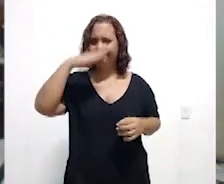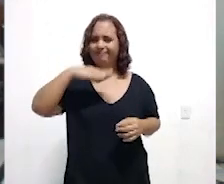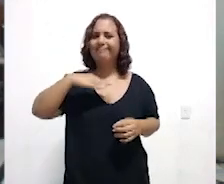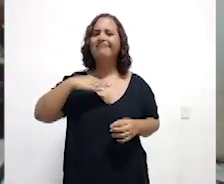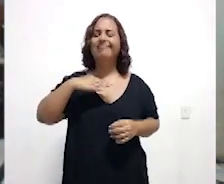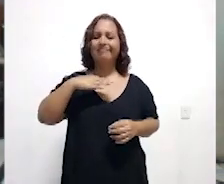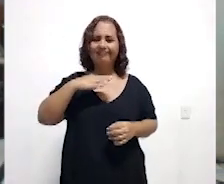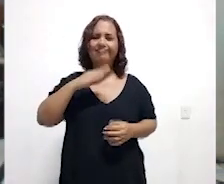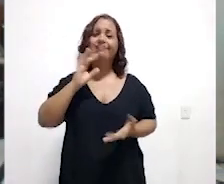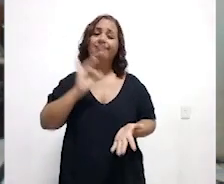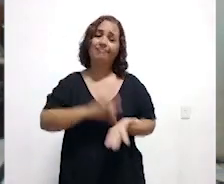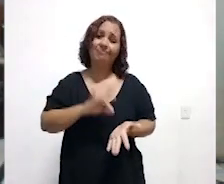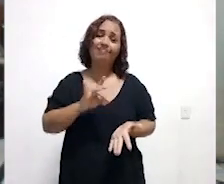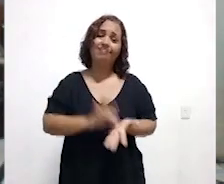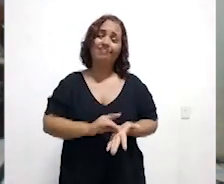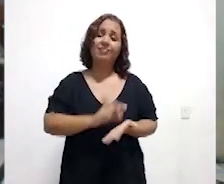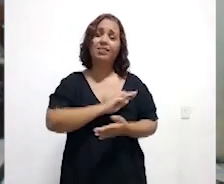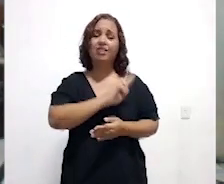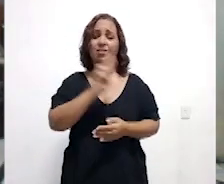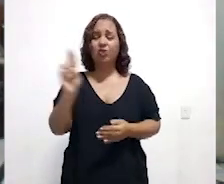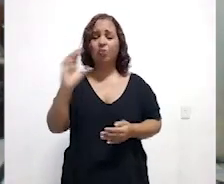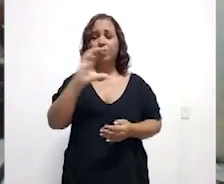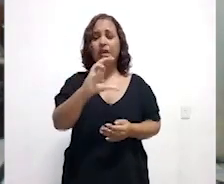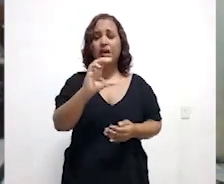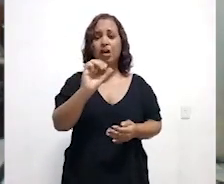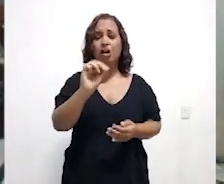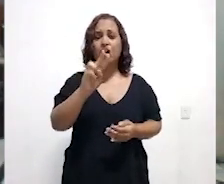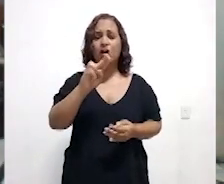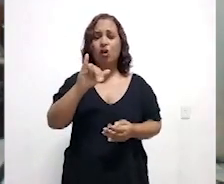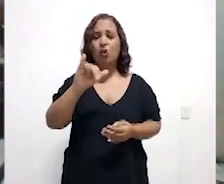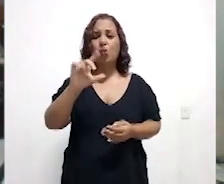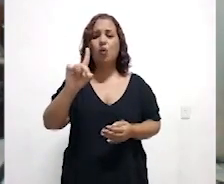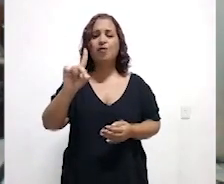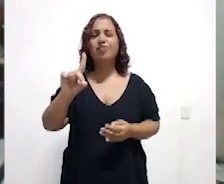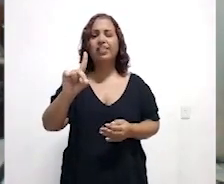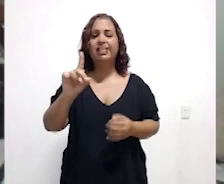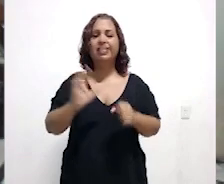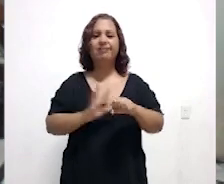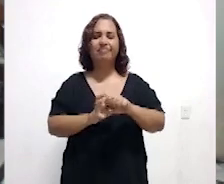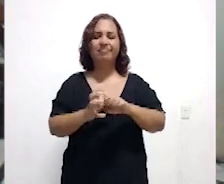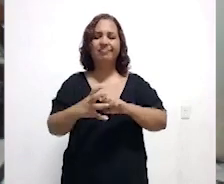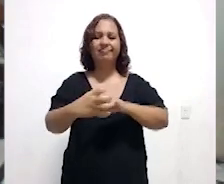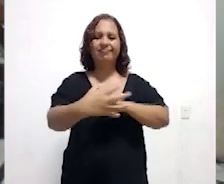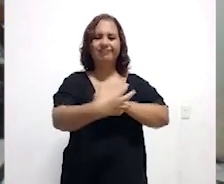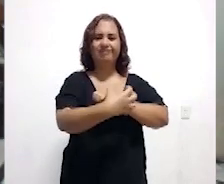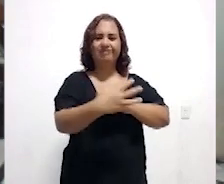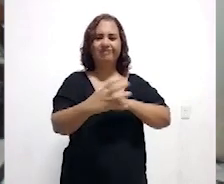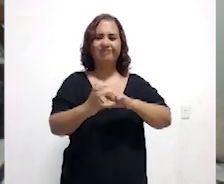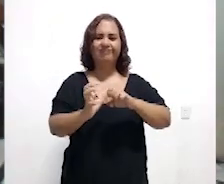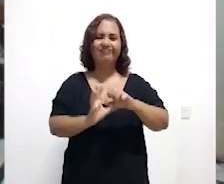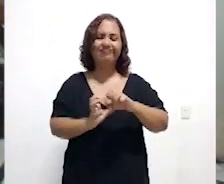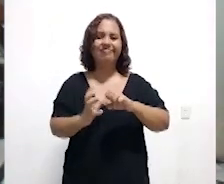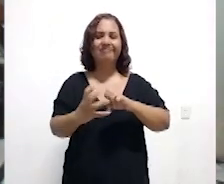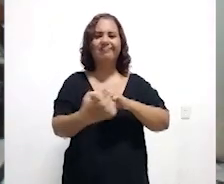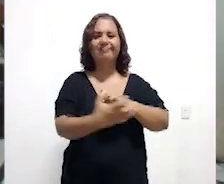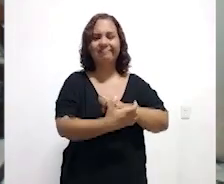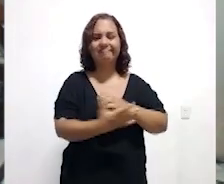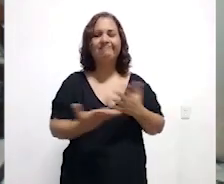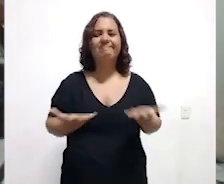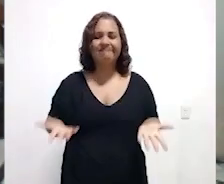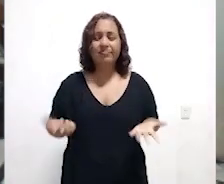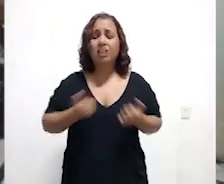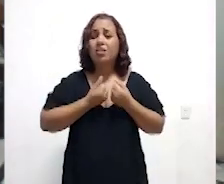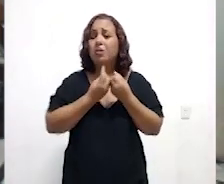real chamado Covid, né? Coronavírus, né? Quantas foram vítimas, quantos perderam